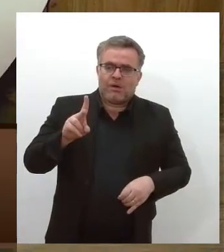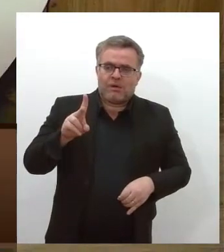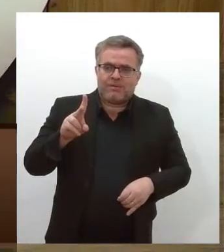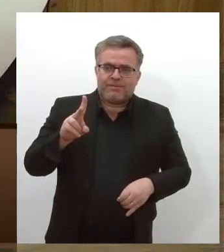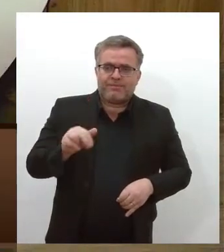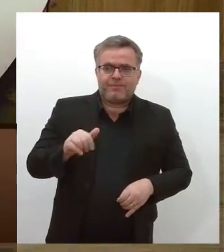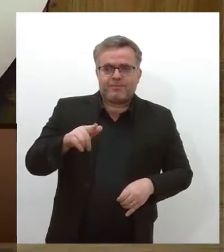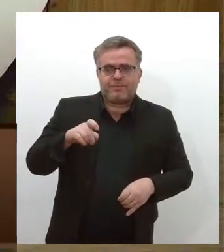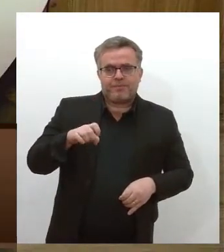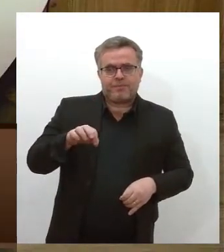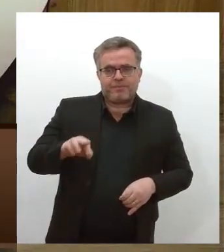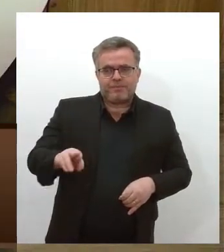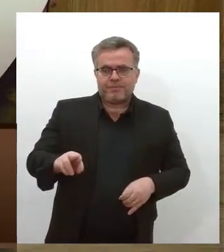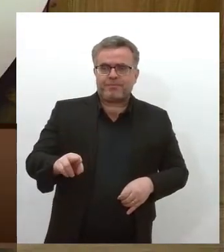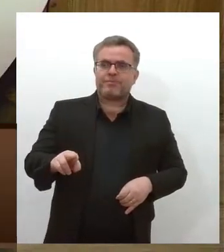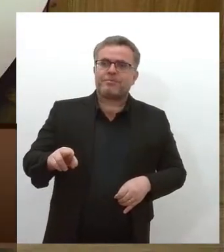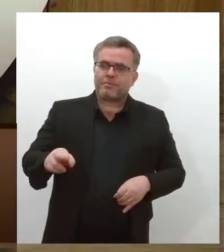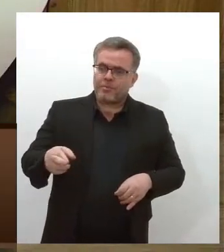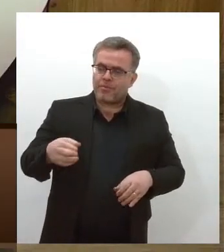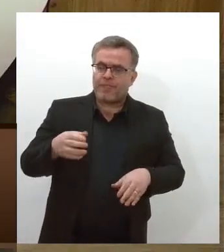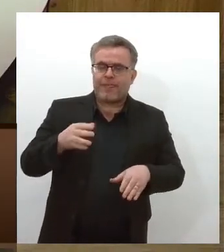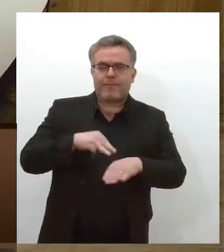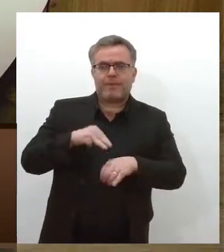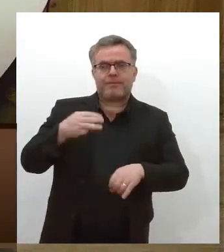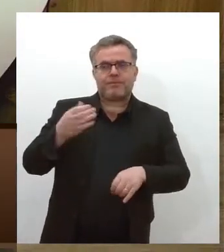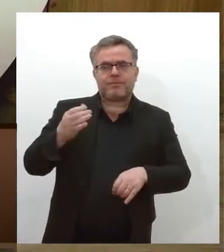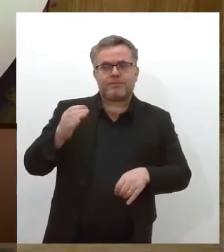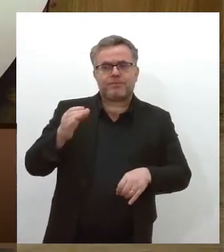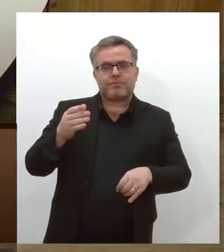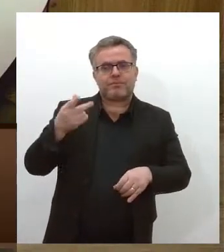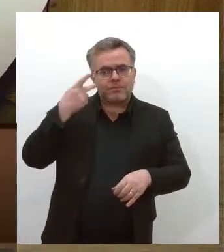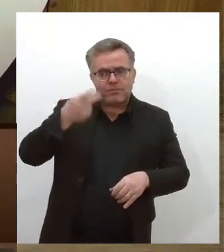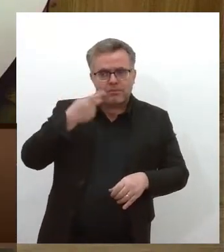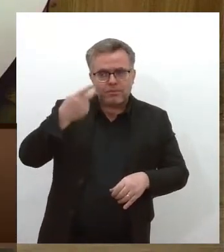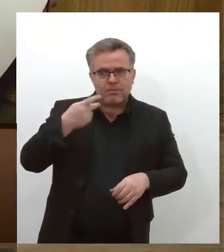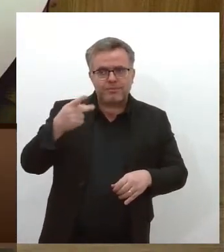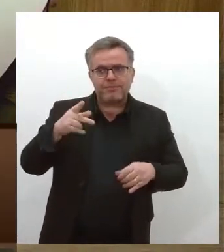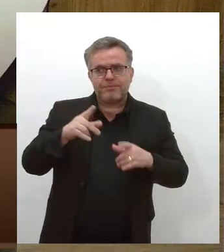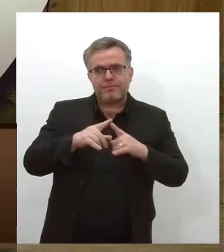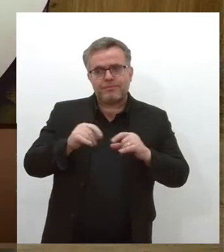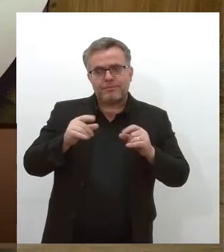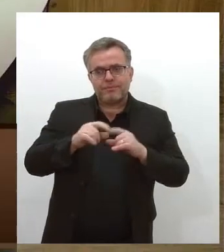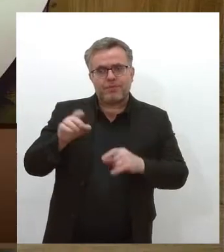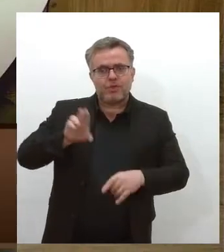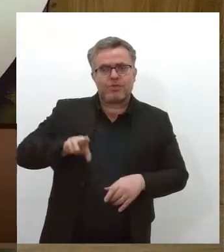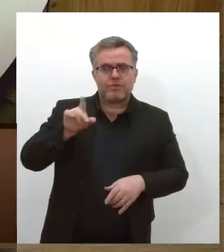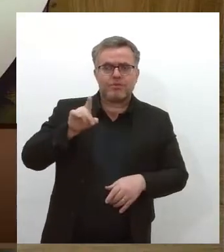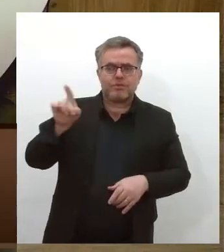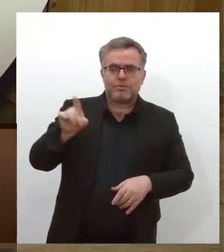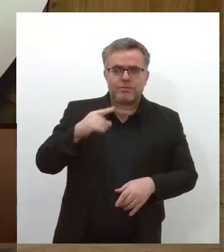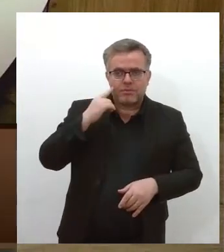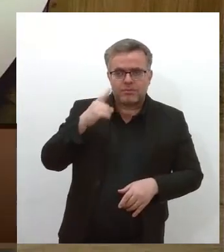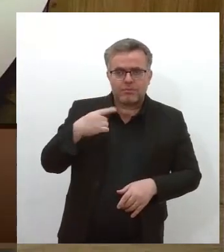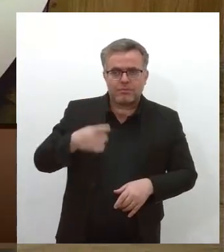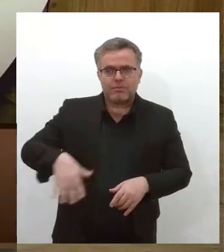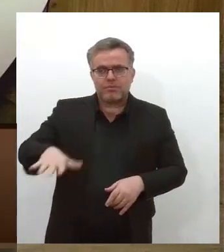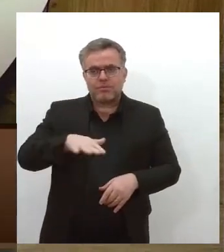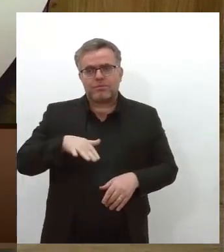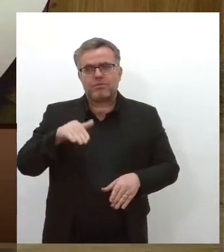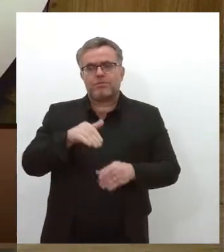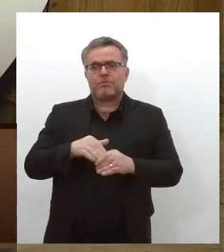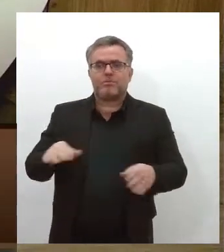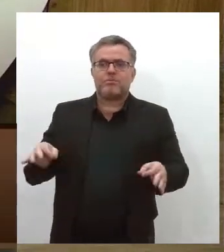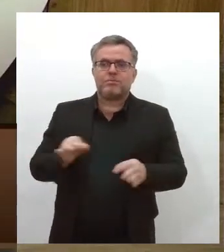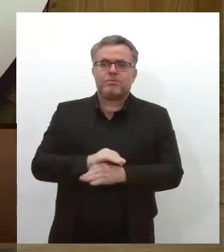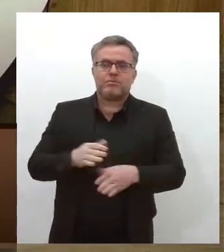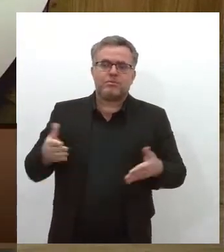ciência política pela Universidade de Brasília, cientista político e advogado na área eleitoral, atual diretor-geral